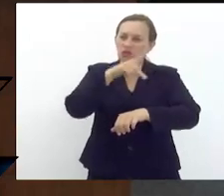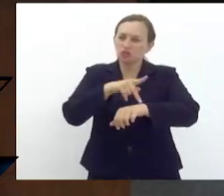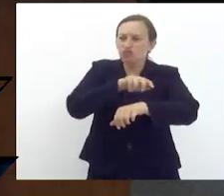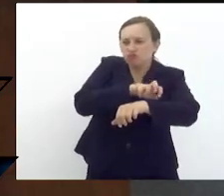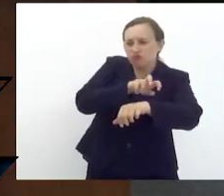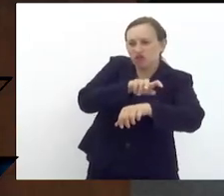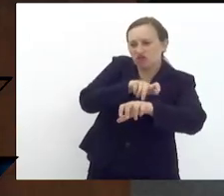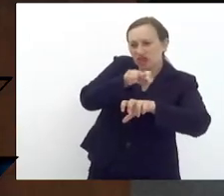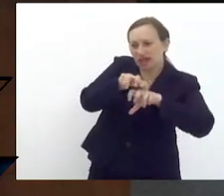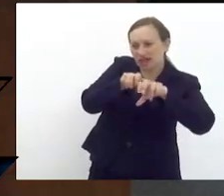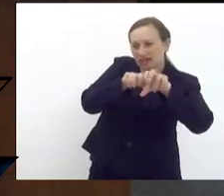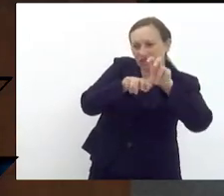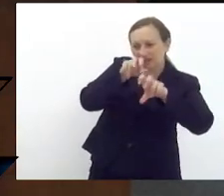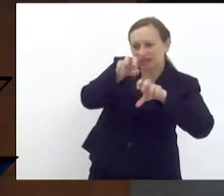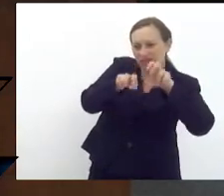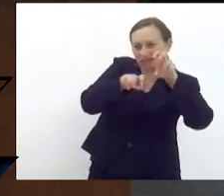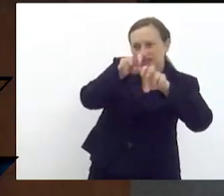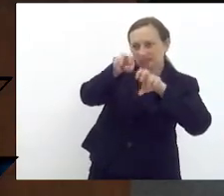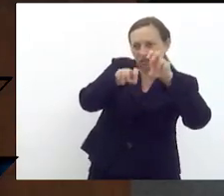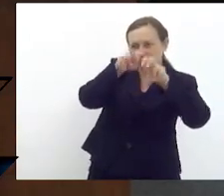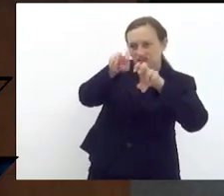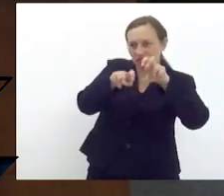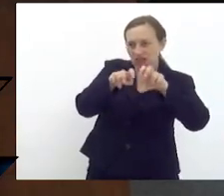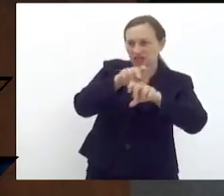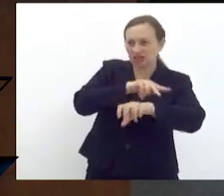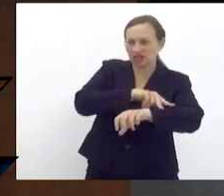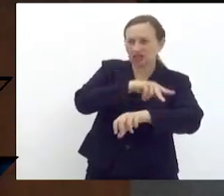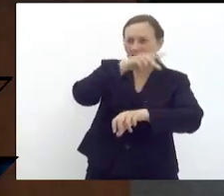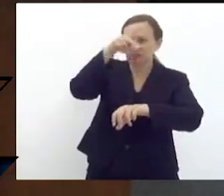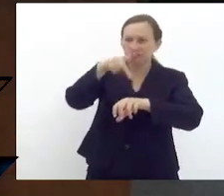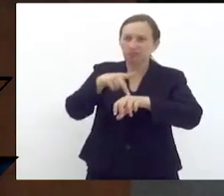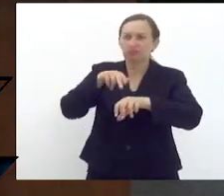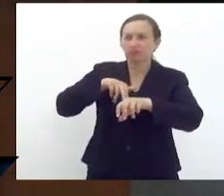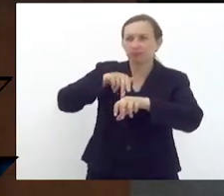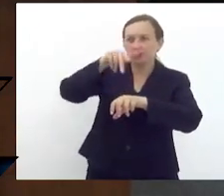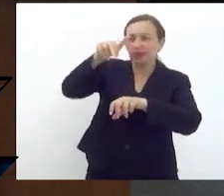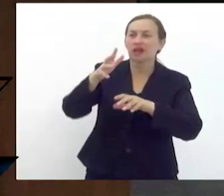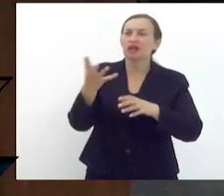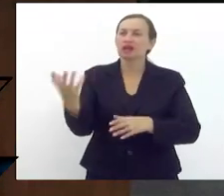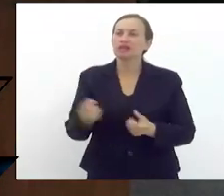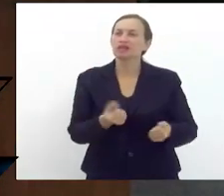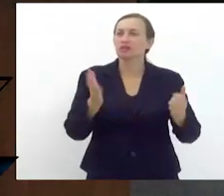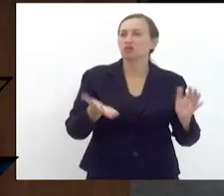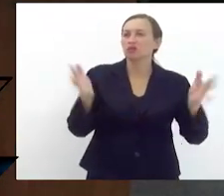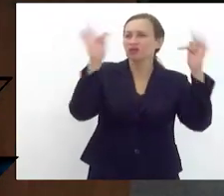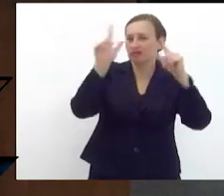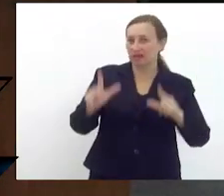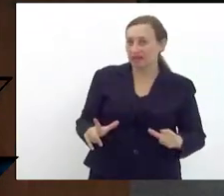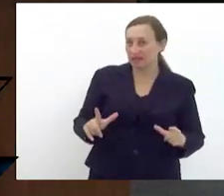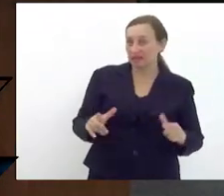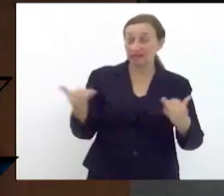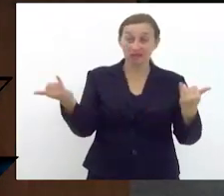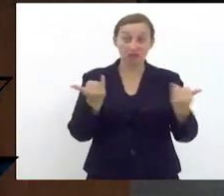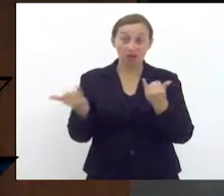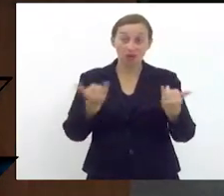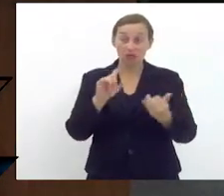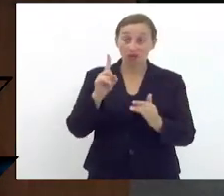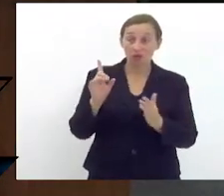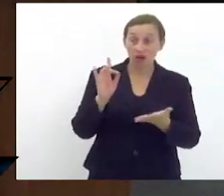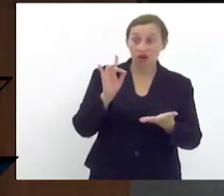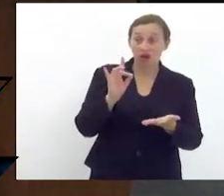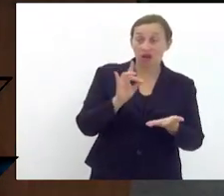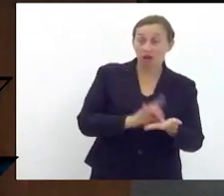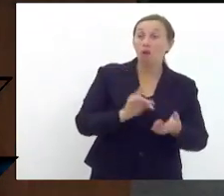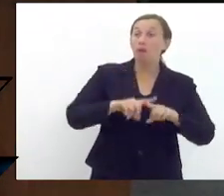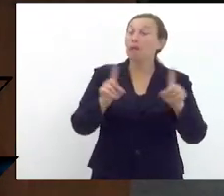indefesa do meio ambiente e Recebemos hoje a feliz notícia ainda não é oficial mas